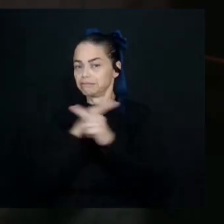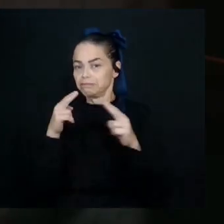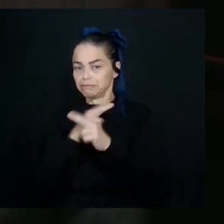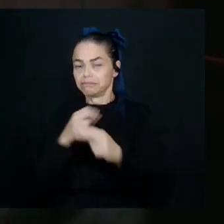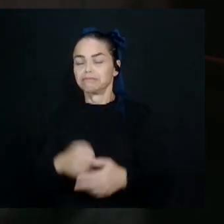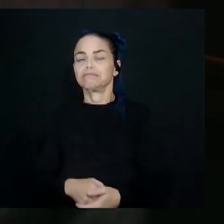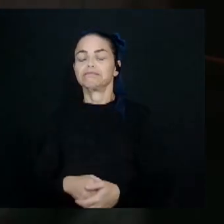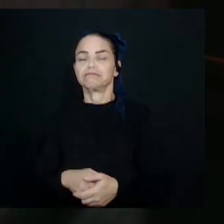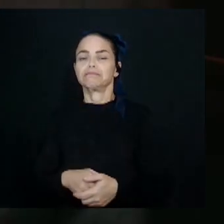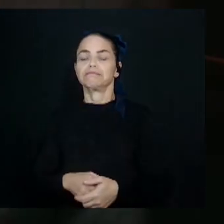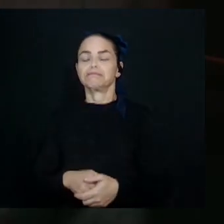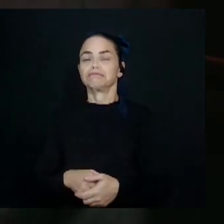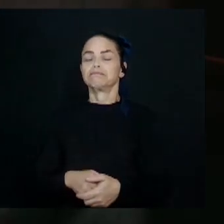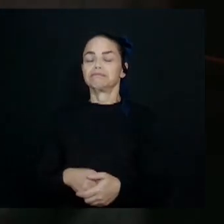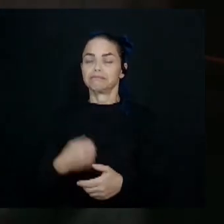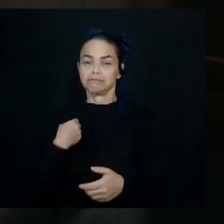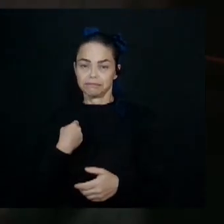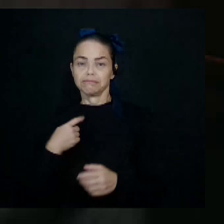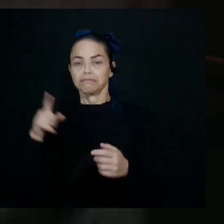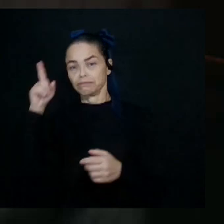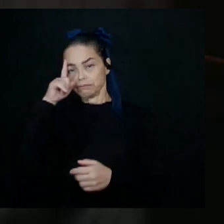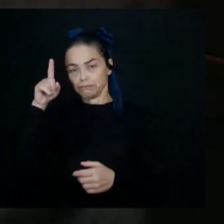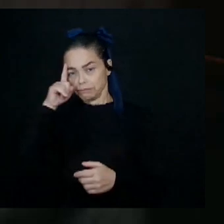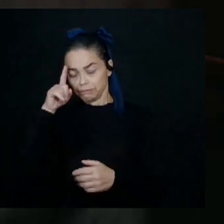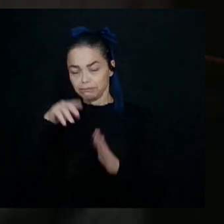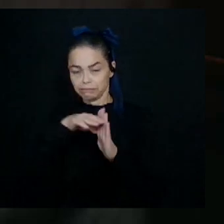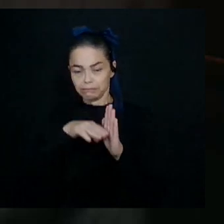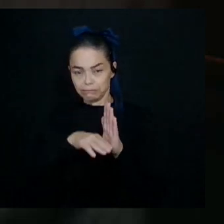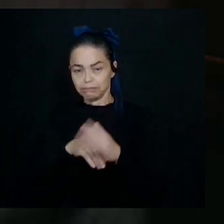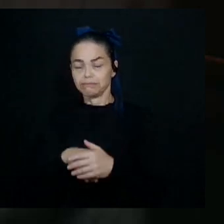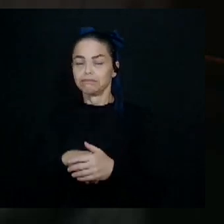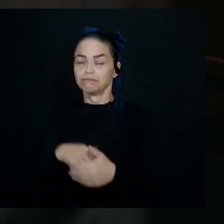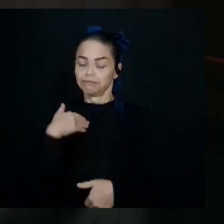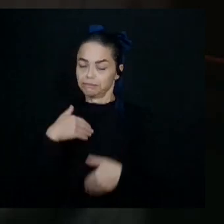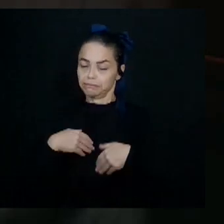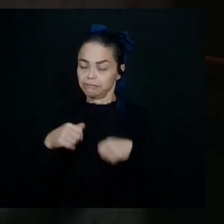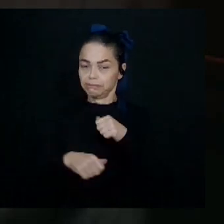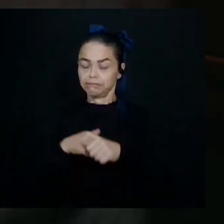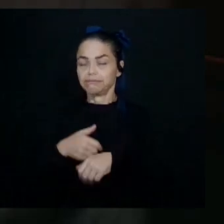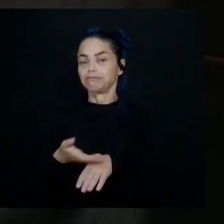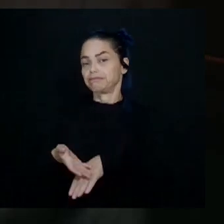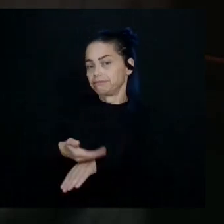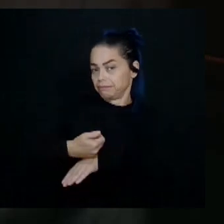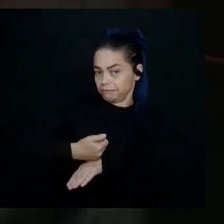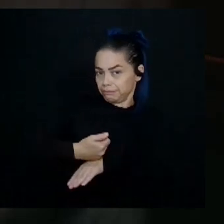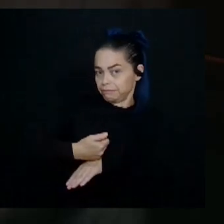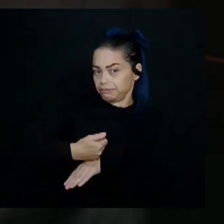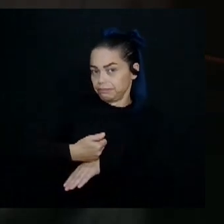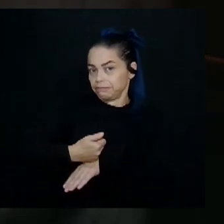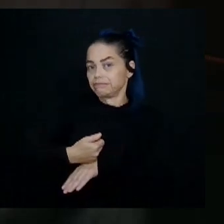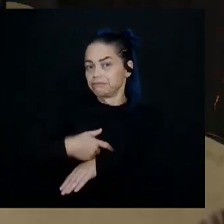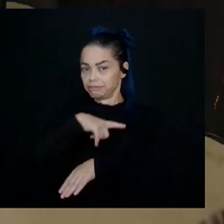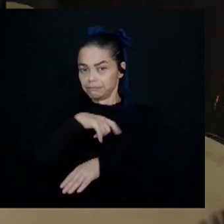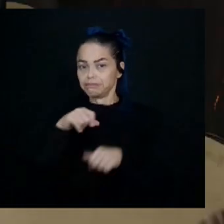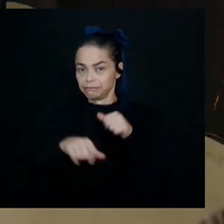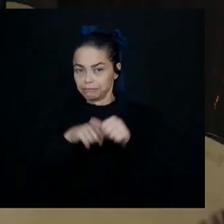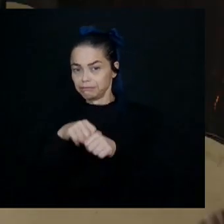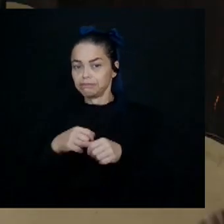precisa criar uma rotina, né? E aí a puberdade chega, a precoce, e aí essa rotina vai ter que ser alterada, como é que